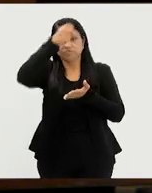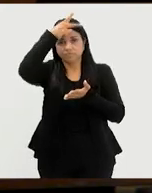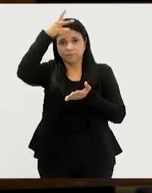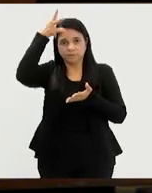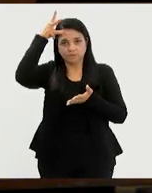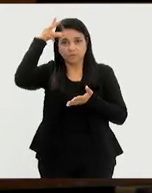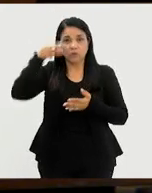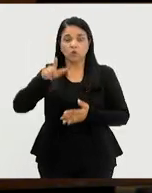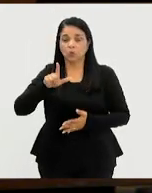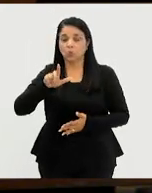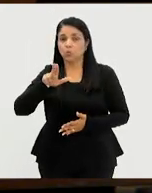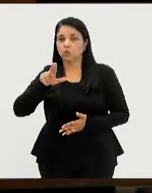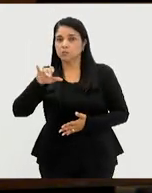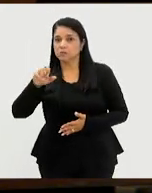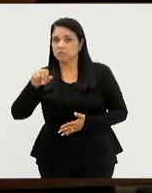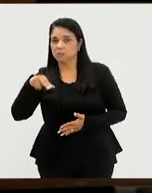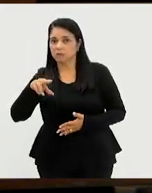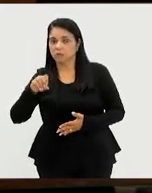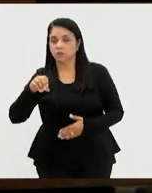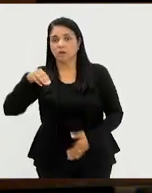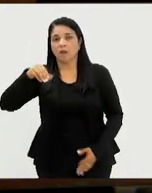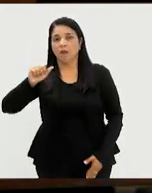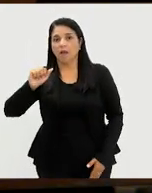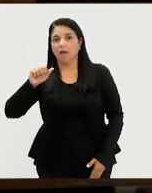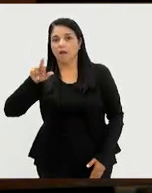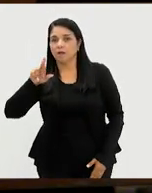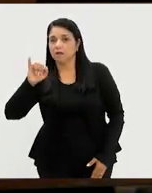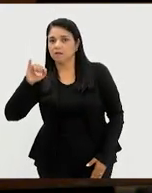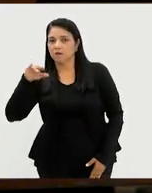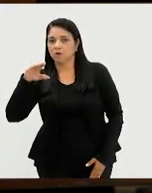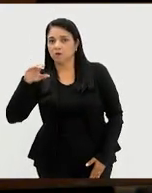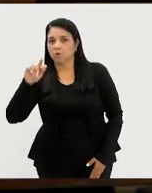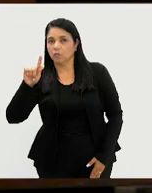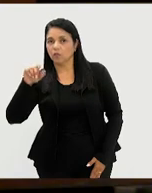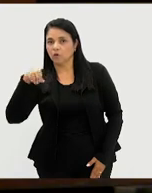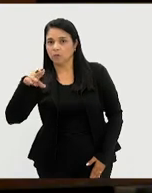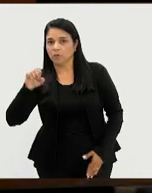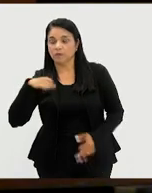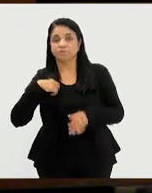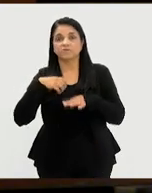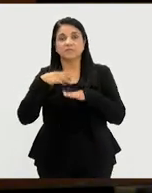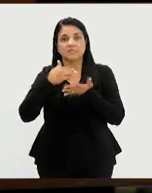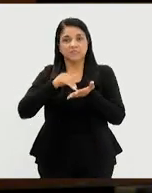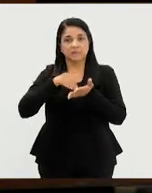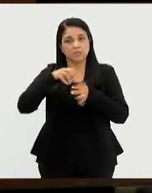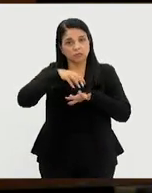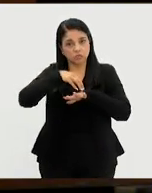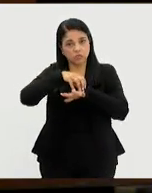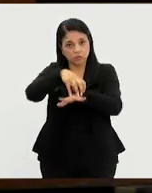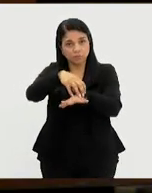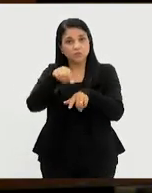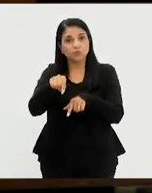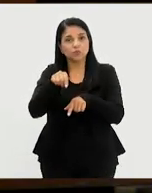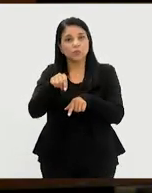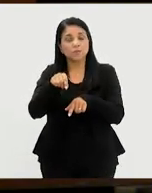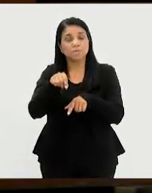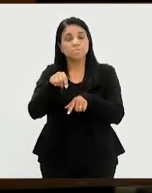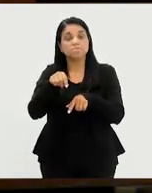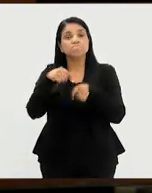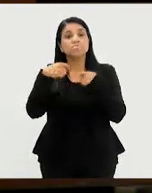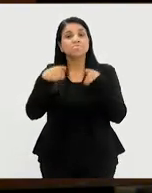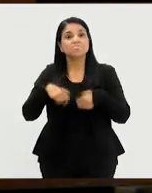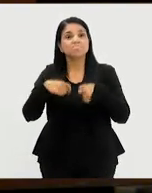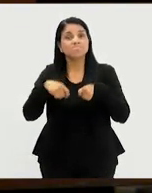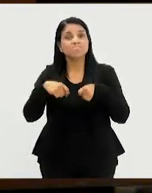Luciano arigone Marques secretário municipal de transporte Marcelo Machado merecem e devem dar